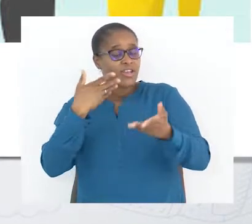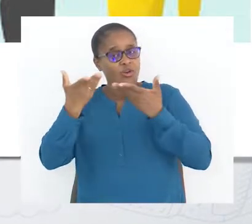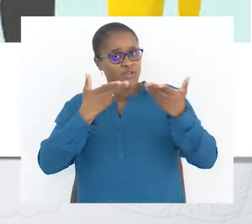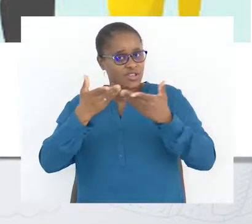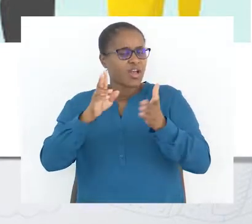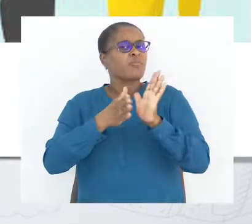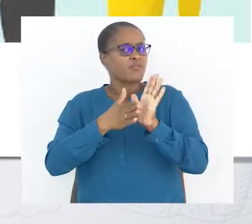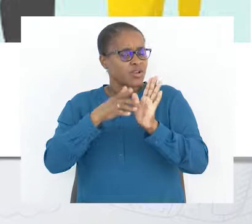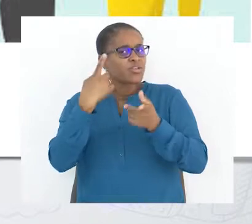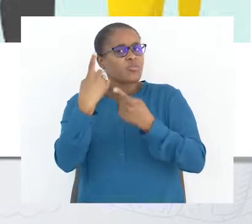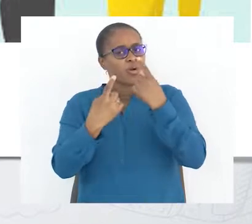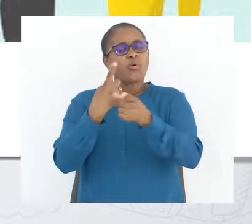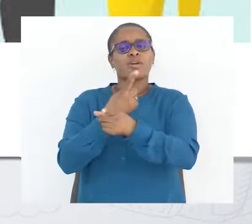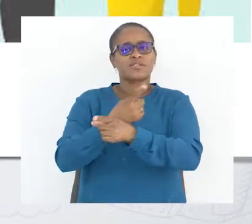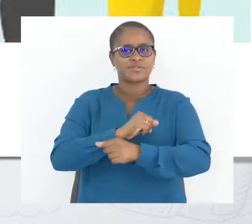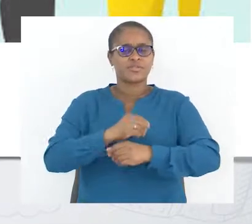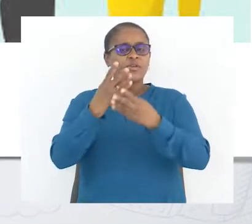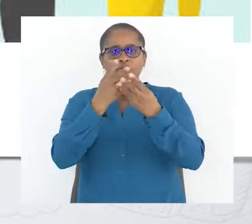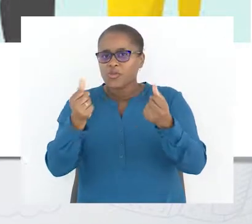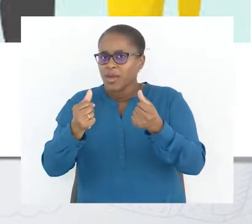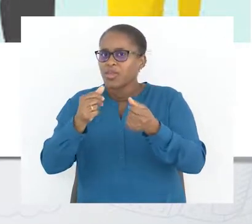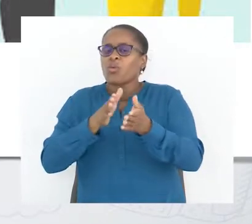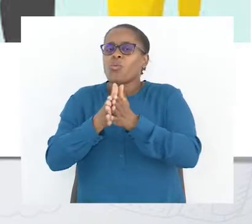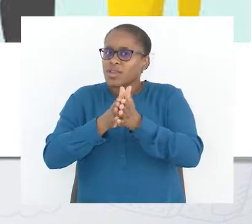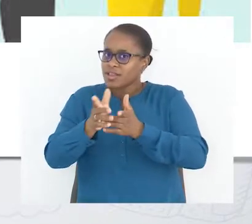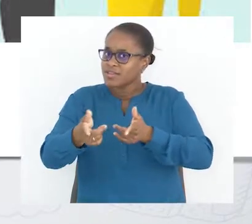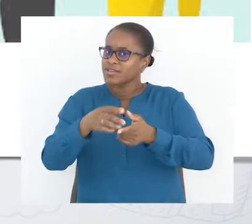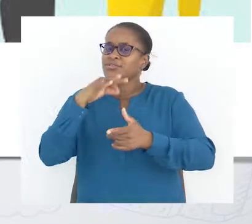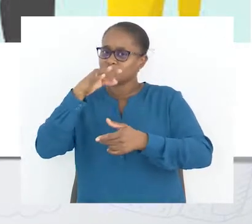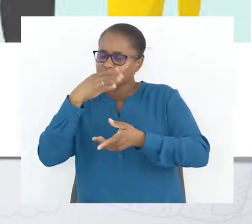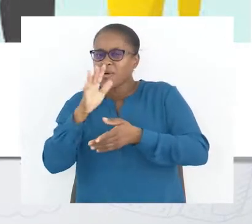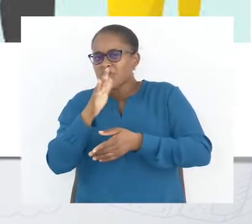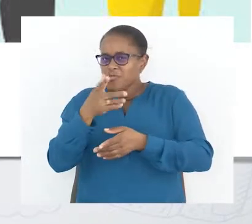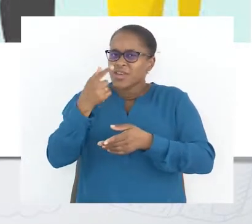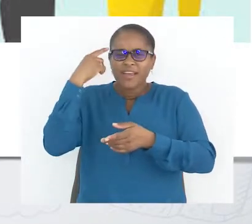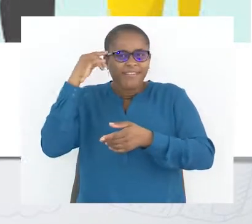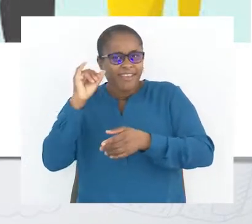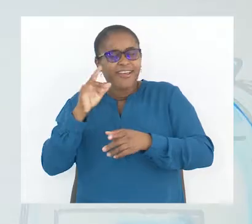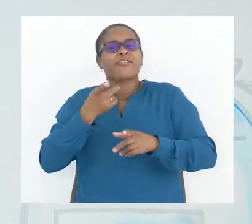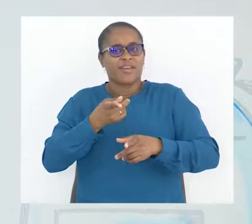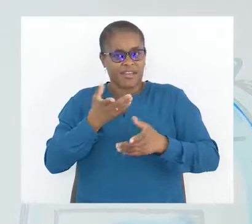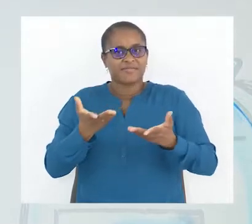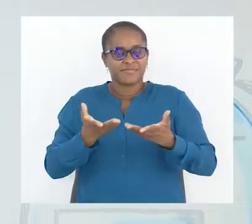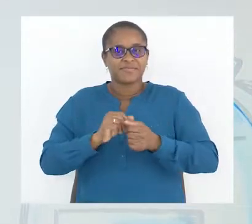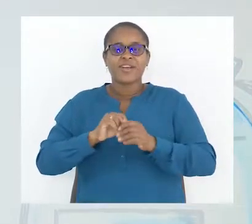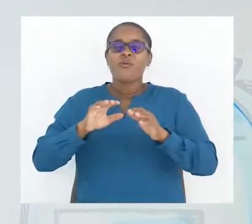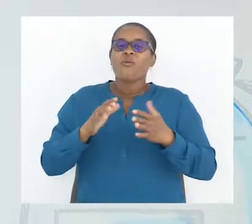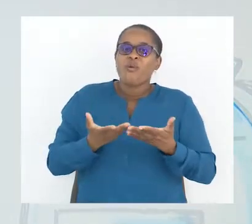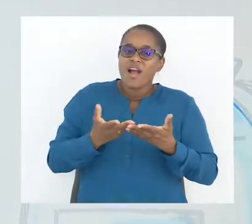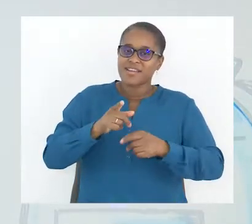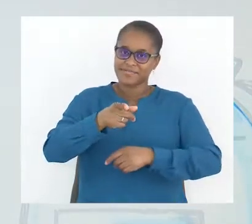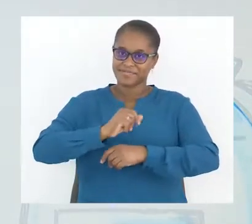sobre alguma coisa. E os instrumentos que utilizam diz-nos mais ou menos a ideia, não é? Qual